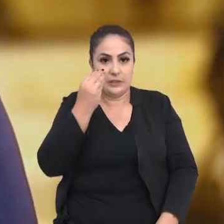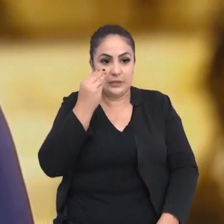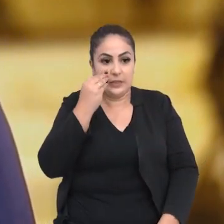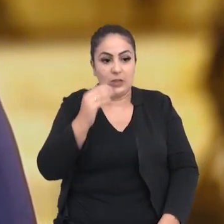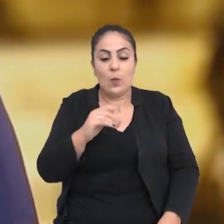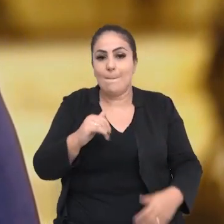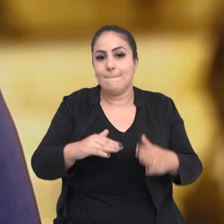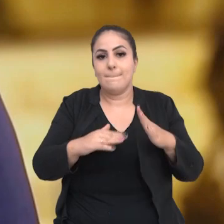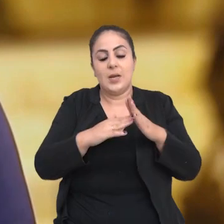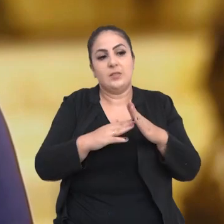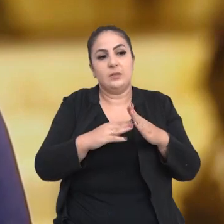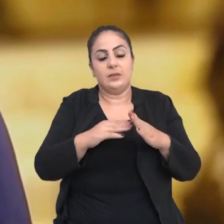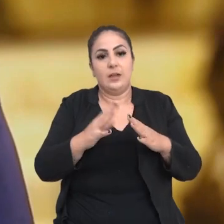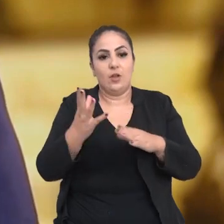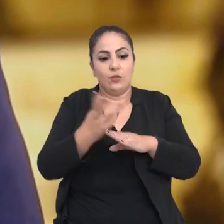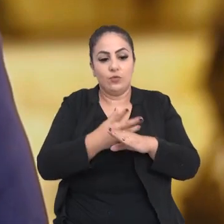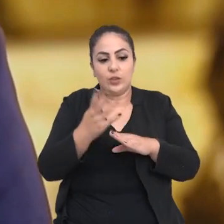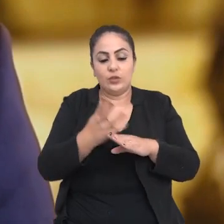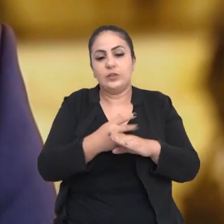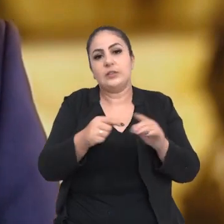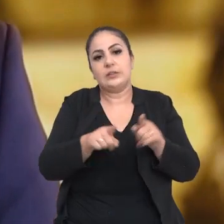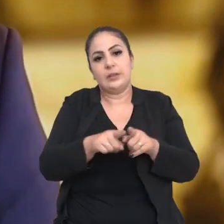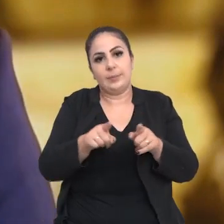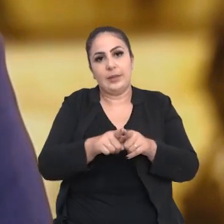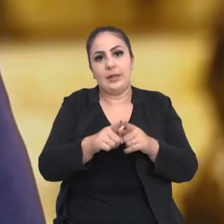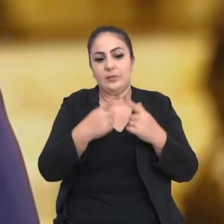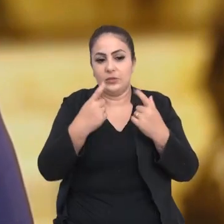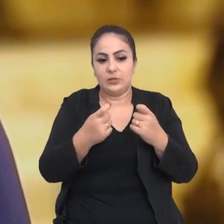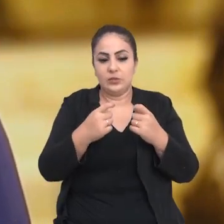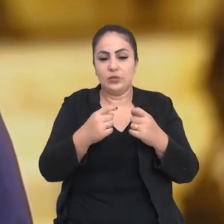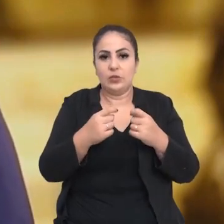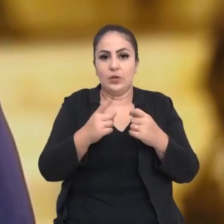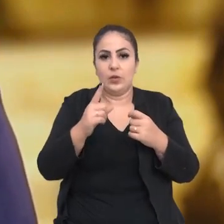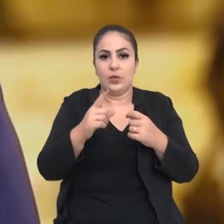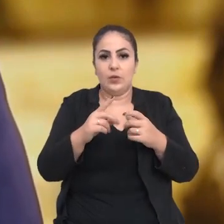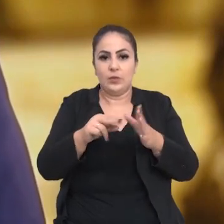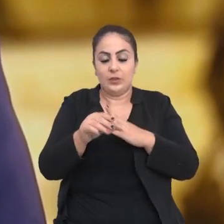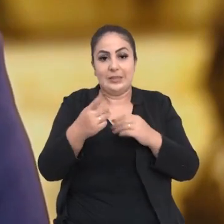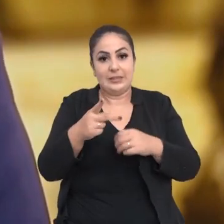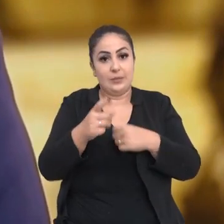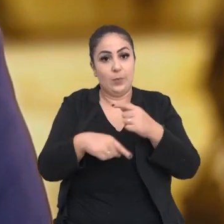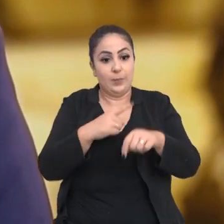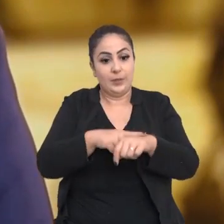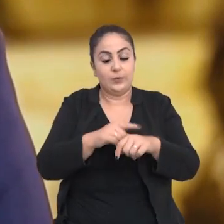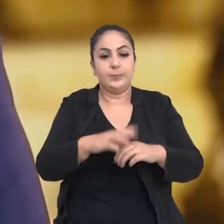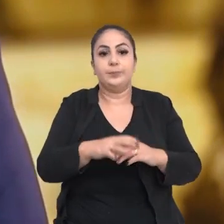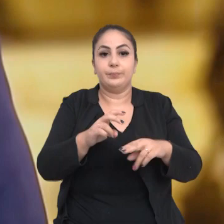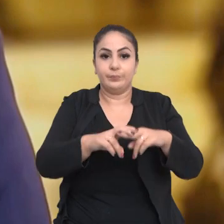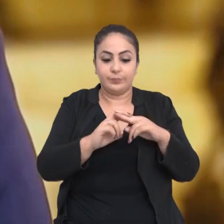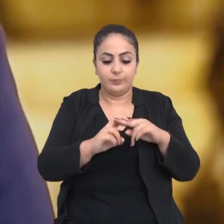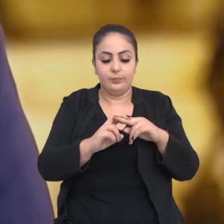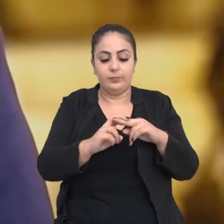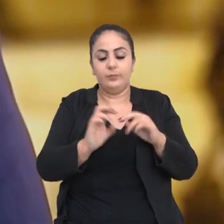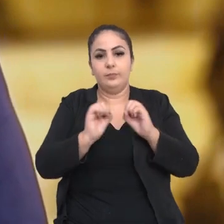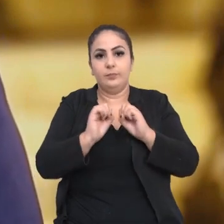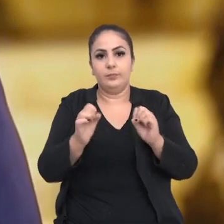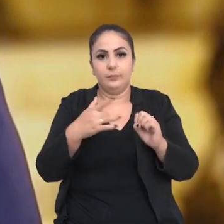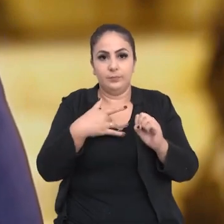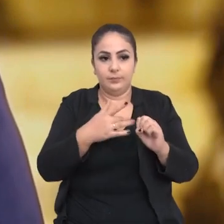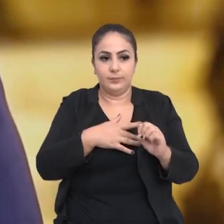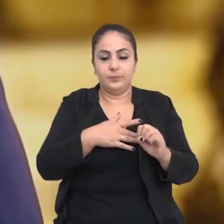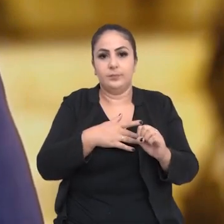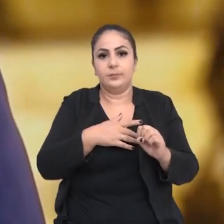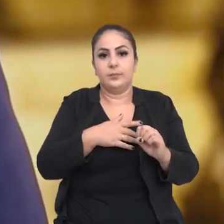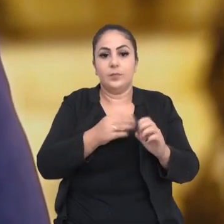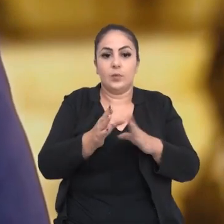ao máximo pela velocidade e pela agressividade do vírus nesse momento. Por isso, a Secretaria da Saúde, em parceria